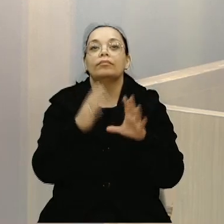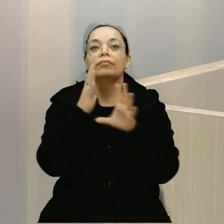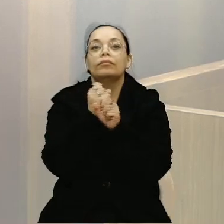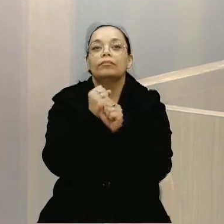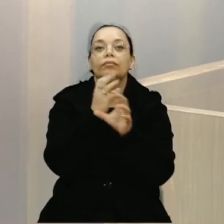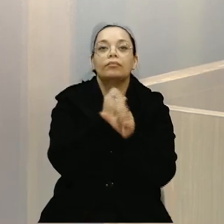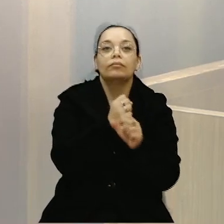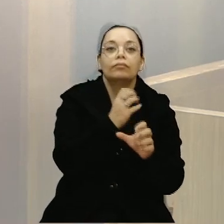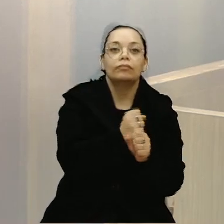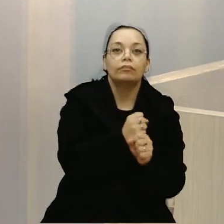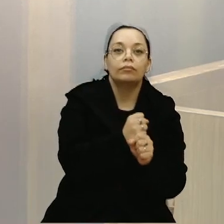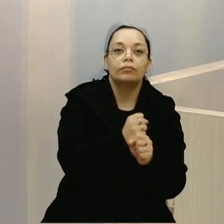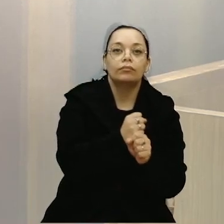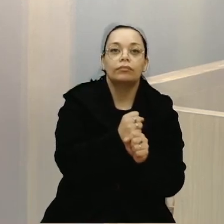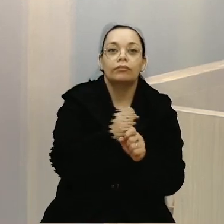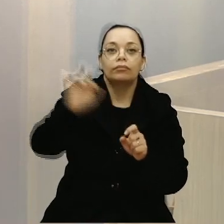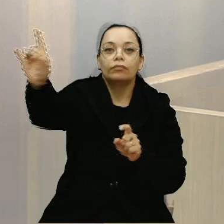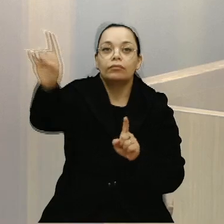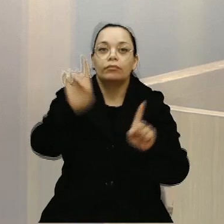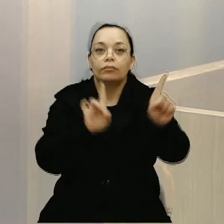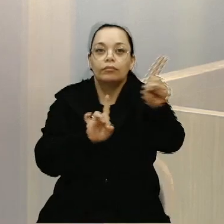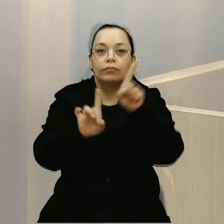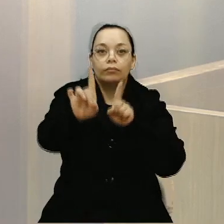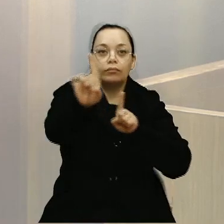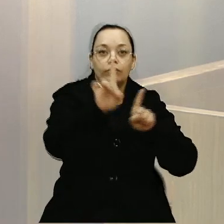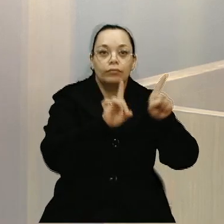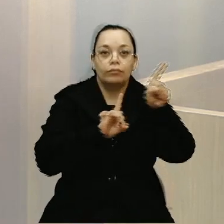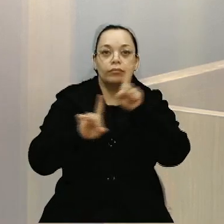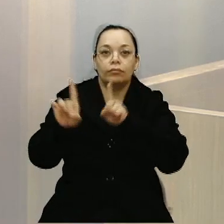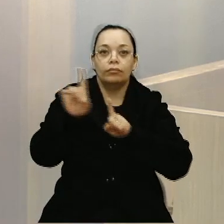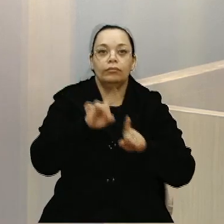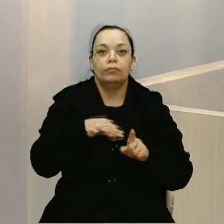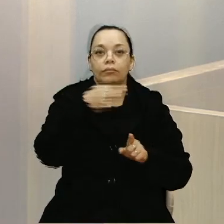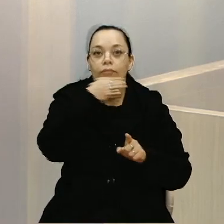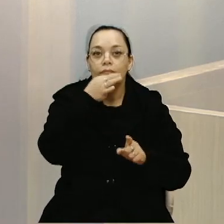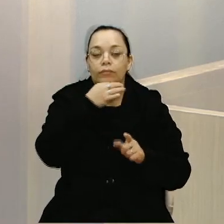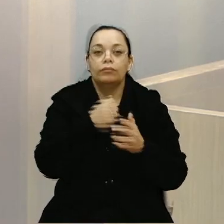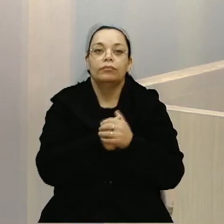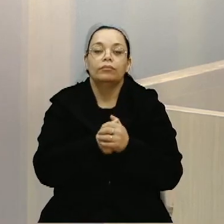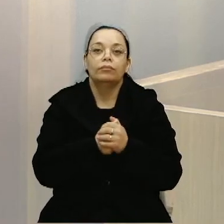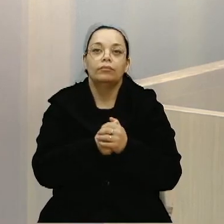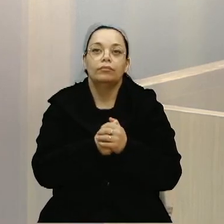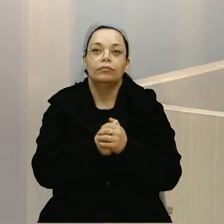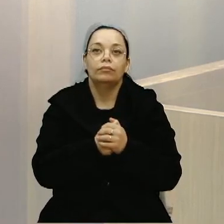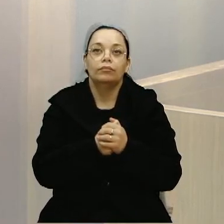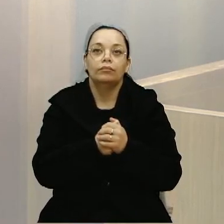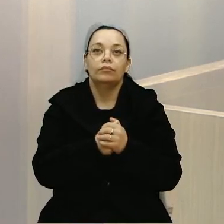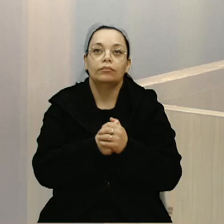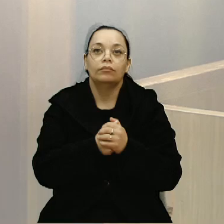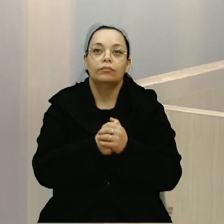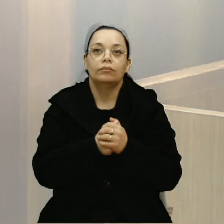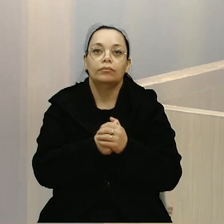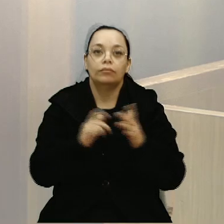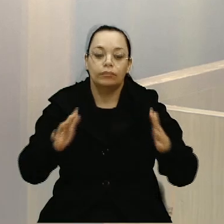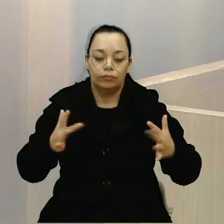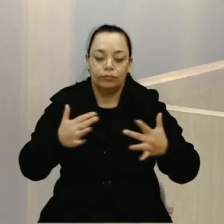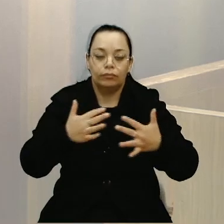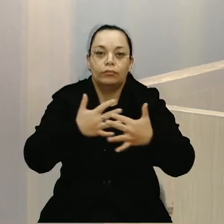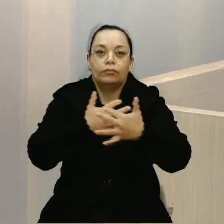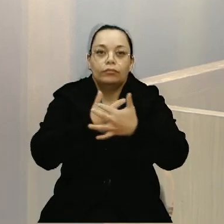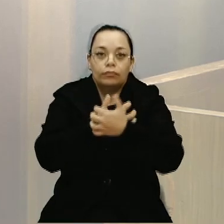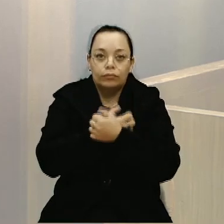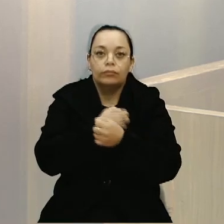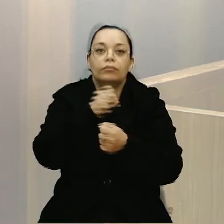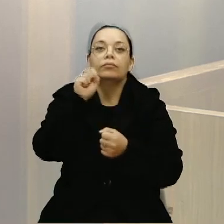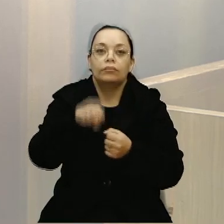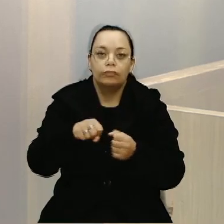está vindo para a cidade de Caxias do Sul. A cidade de Caxias do Sul foi sempre acolhedora, sempre